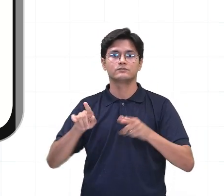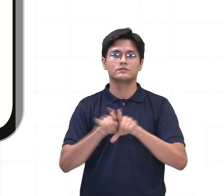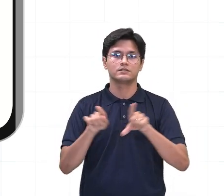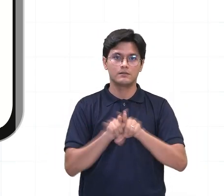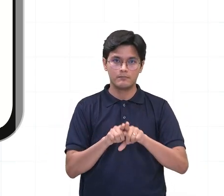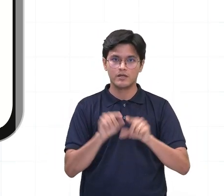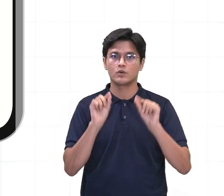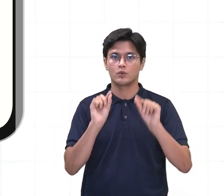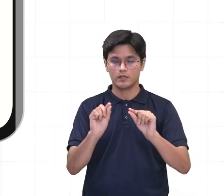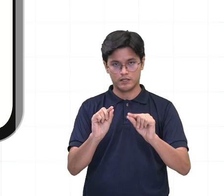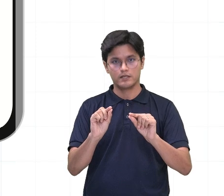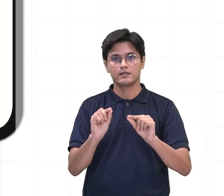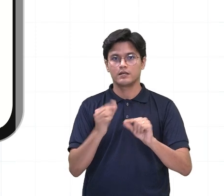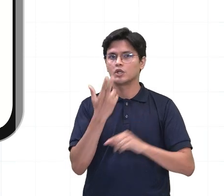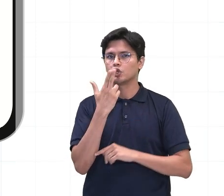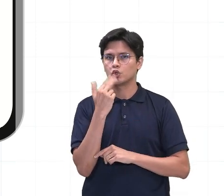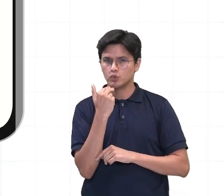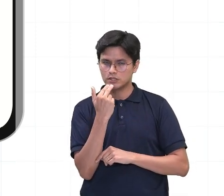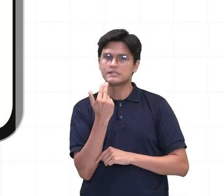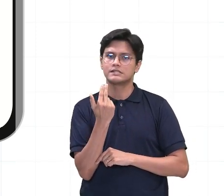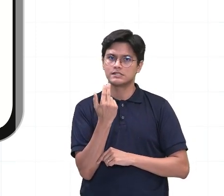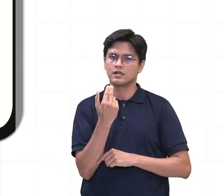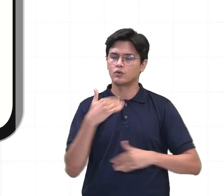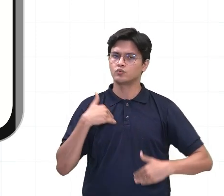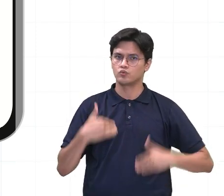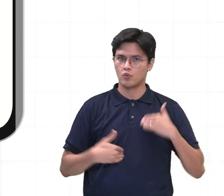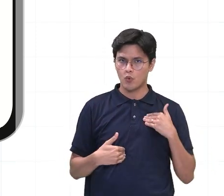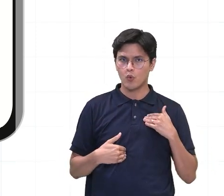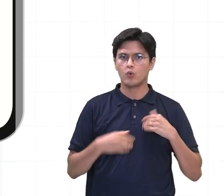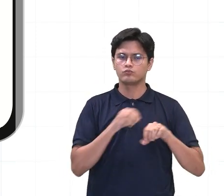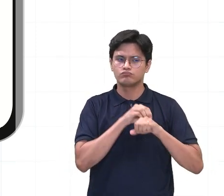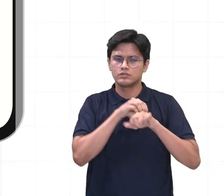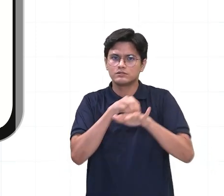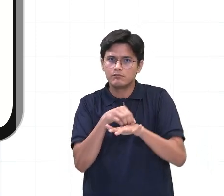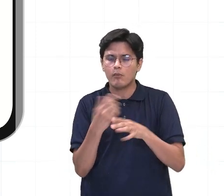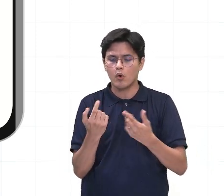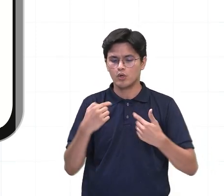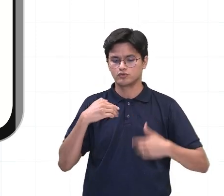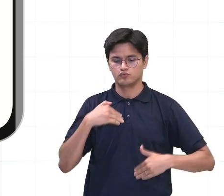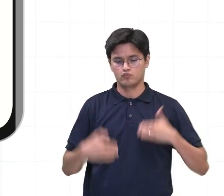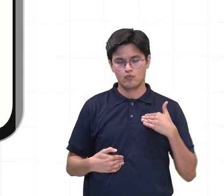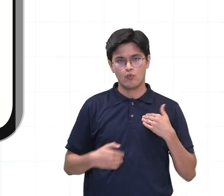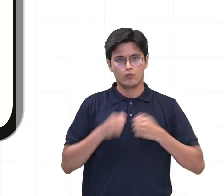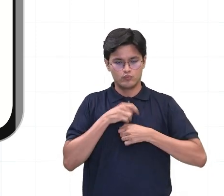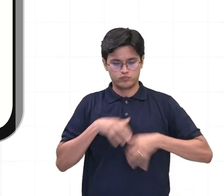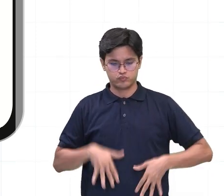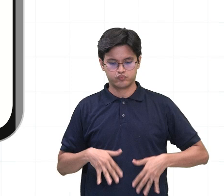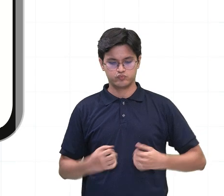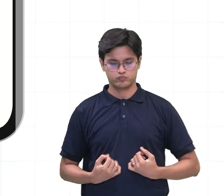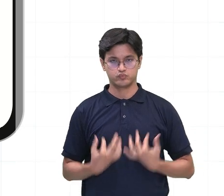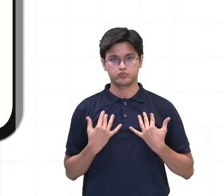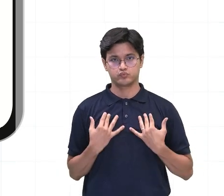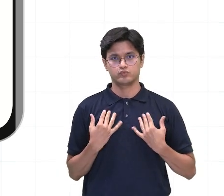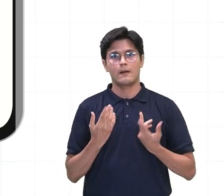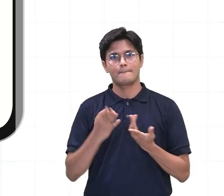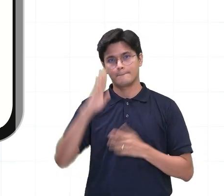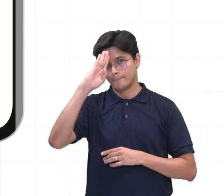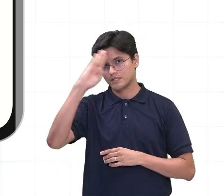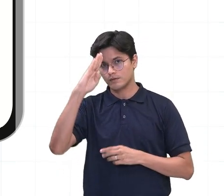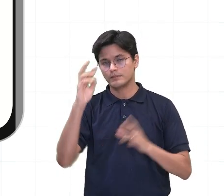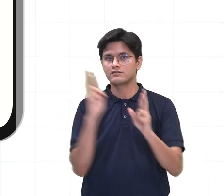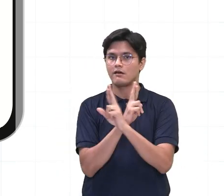Transporte e nutrição, né? Quando a gente fala de transporte e nutrição, a gente fala aqui principalmente do tecido sanguíneo, né?